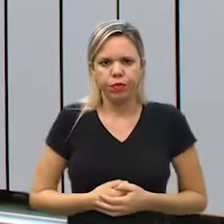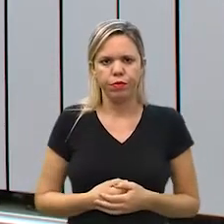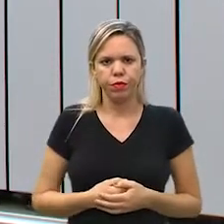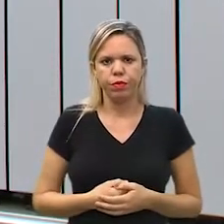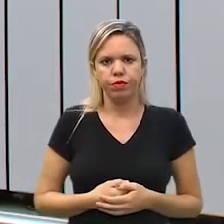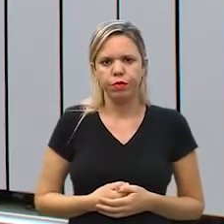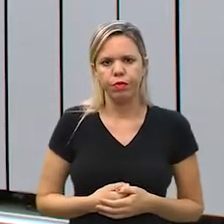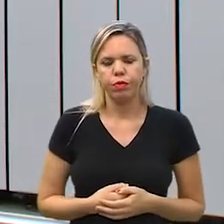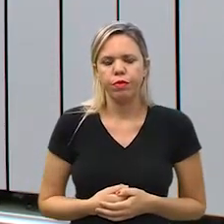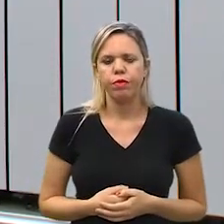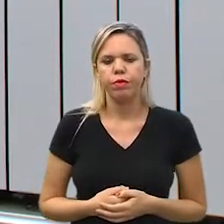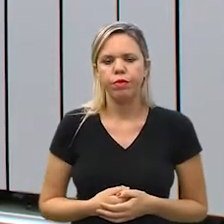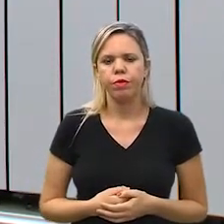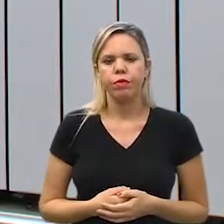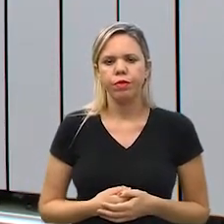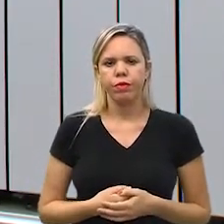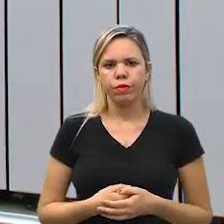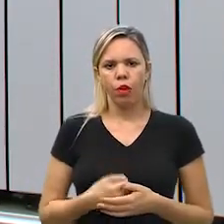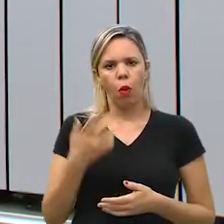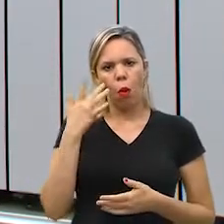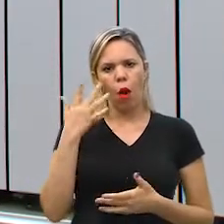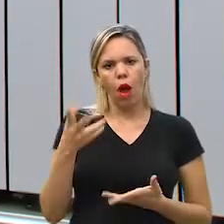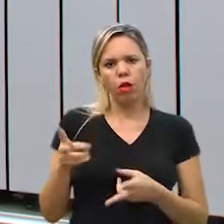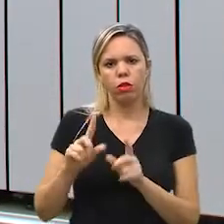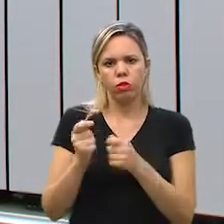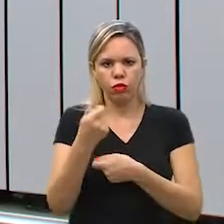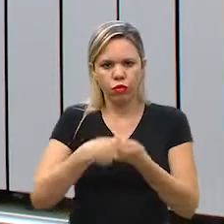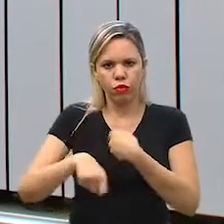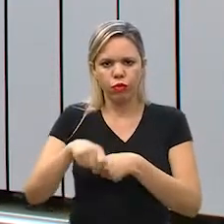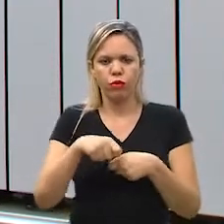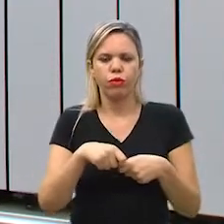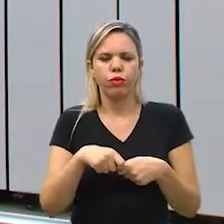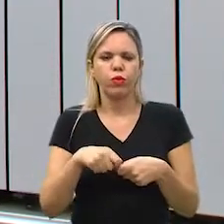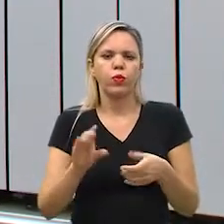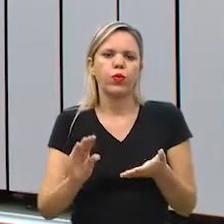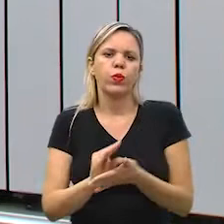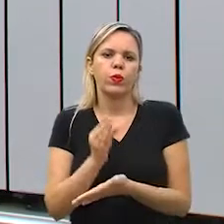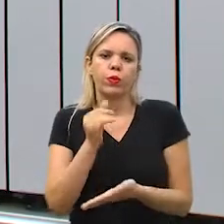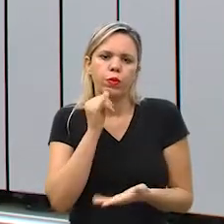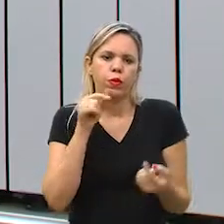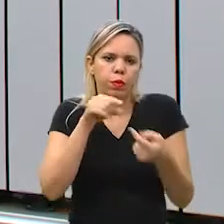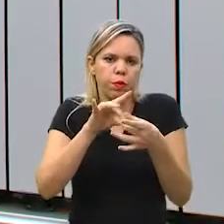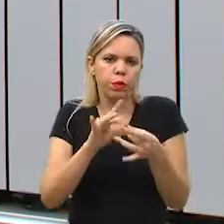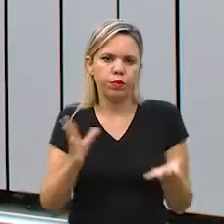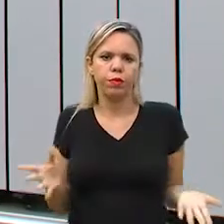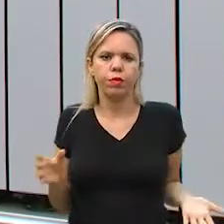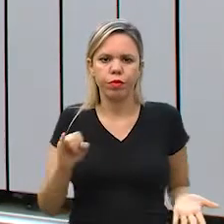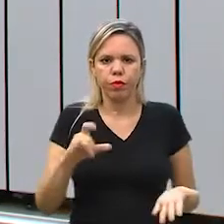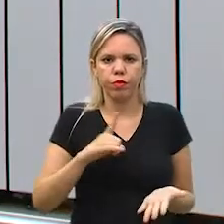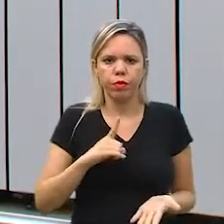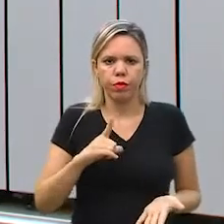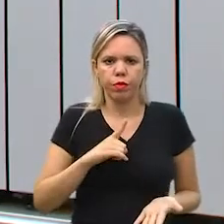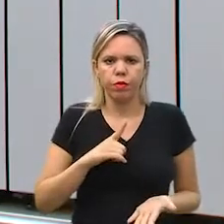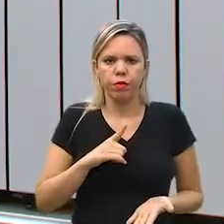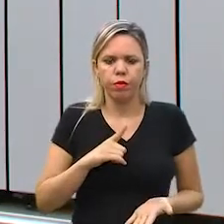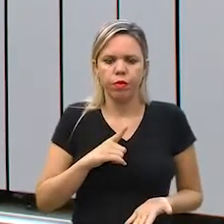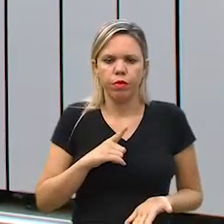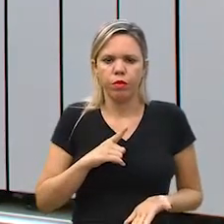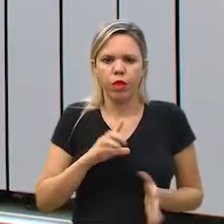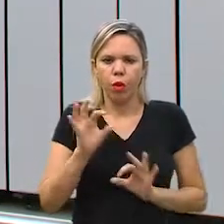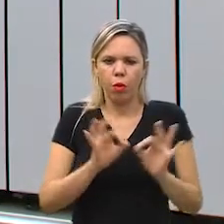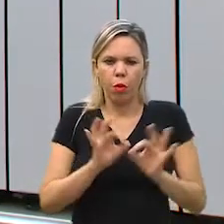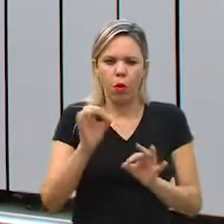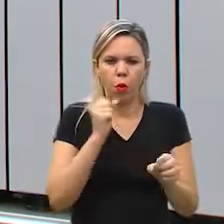falar melhor essa situação, mas eu vejo como uma gestão em casa de orçamento, né? Se você está se preparando para fazer